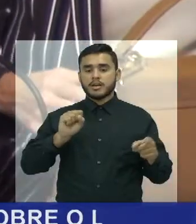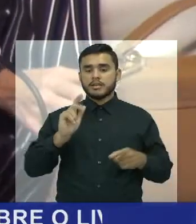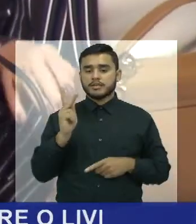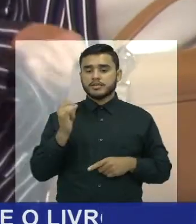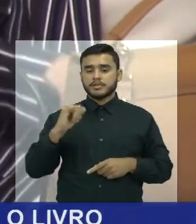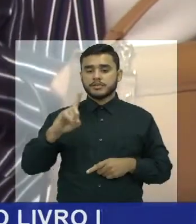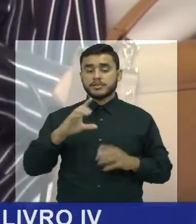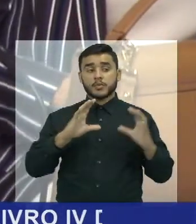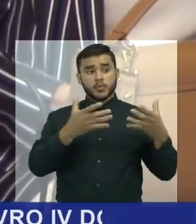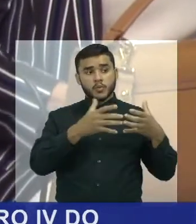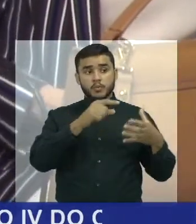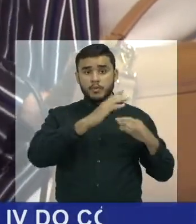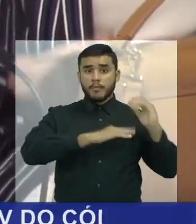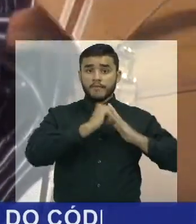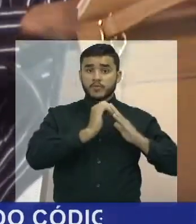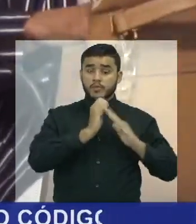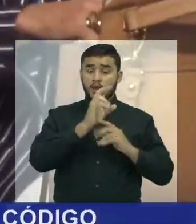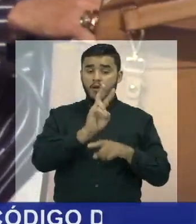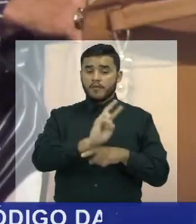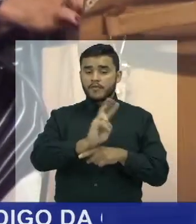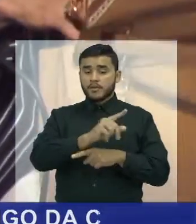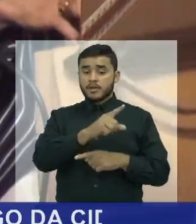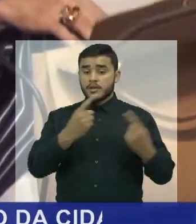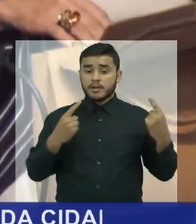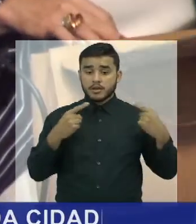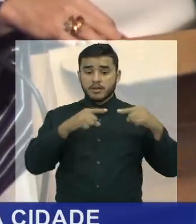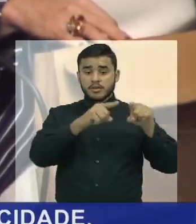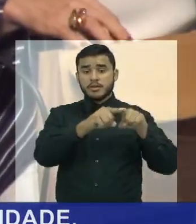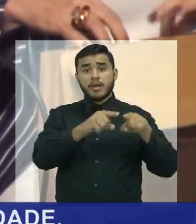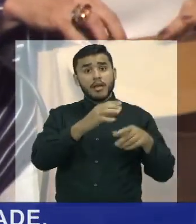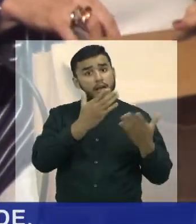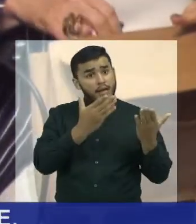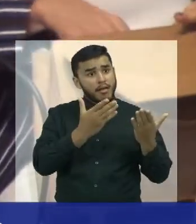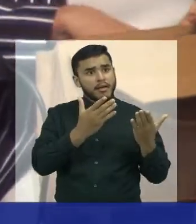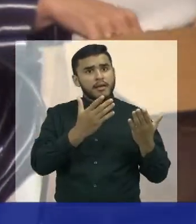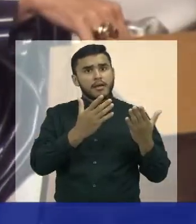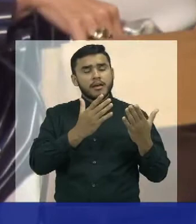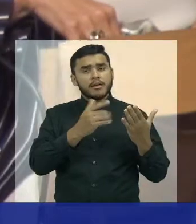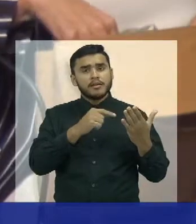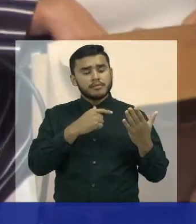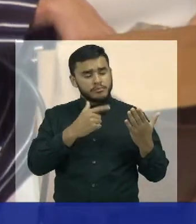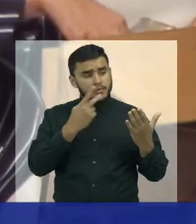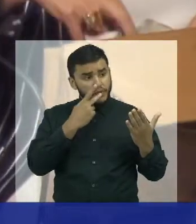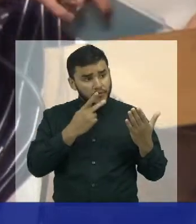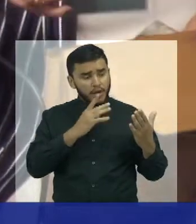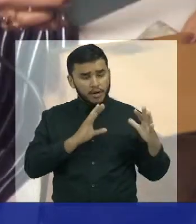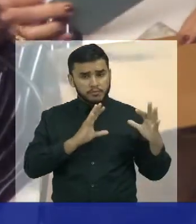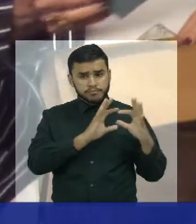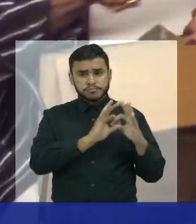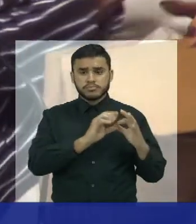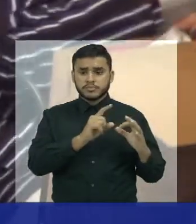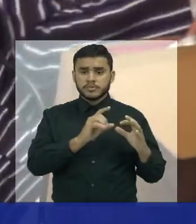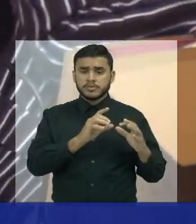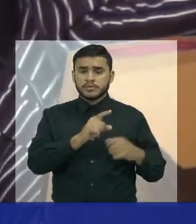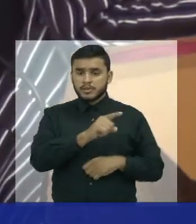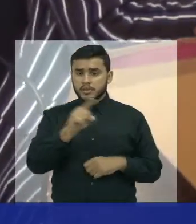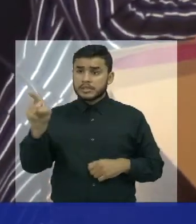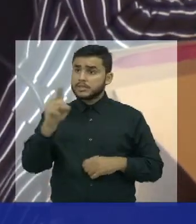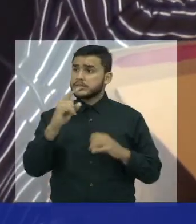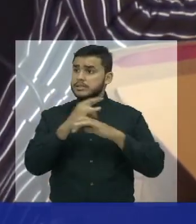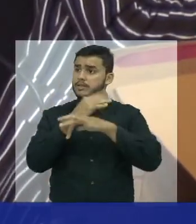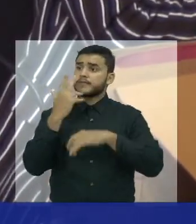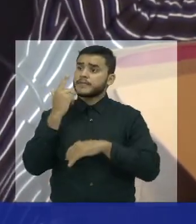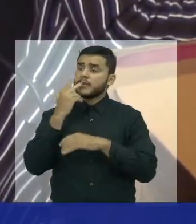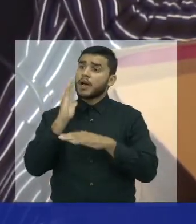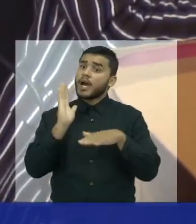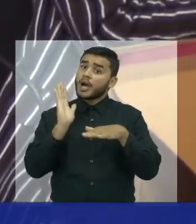vice-presidente da AFIM, o fiscal é um parceiro da cidade. E ele tem um trabalho que é difícil, porque muitas vezes ele